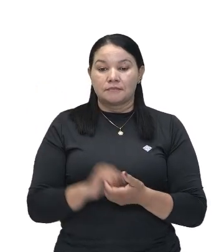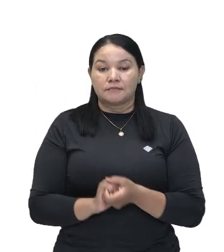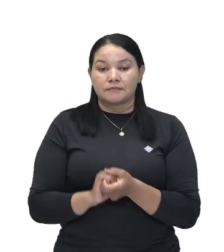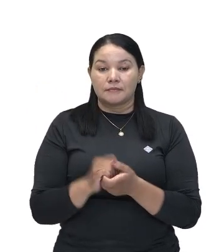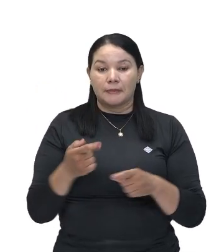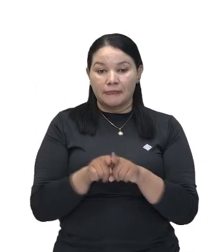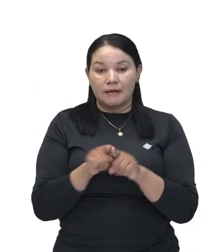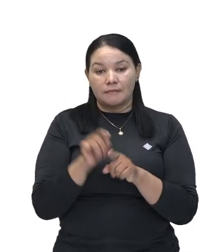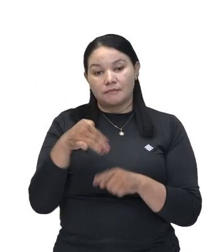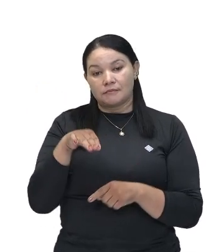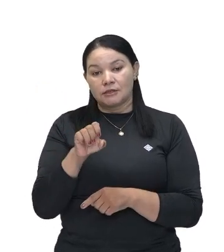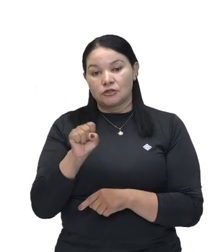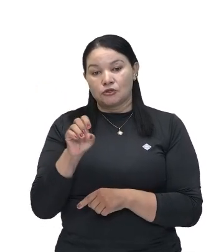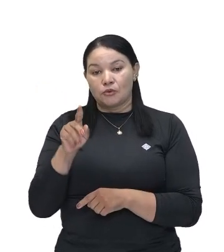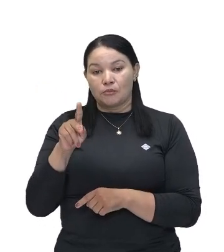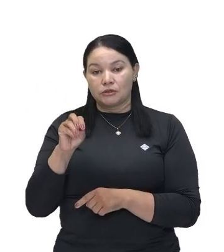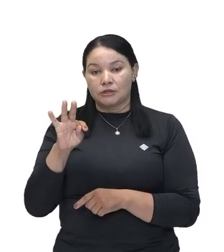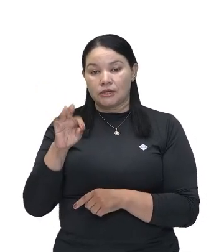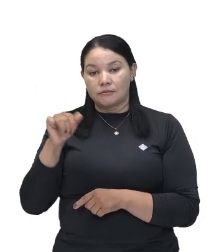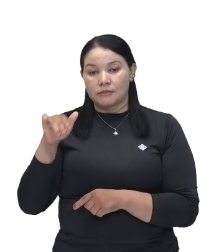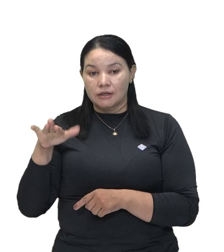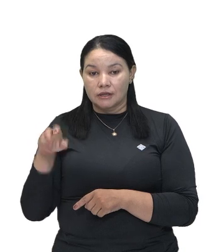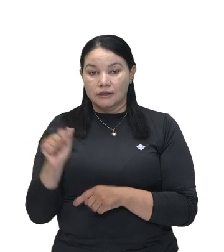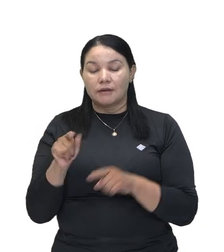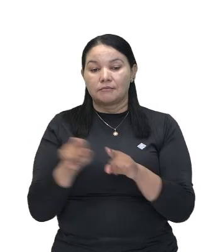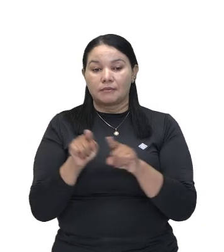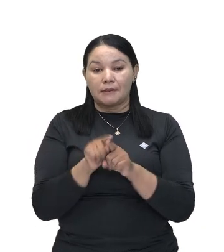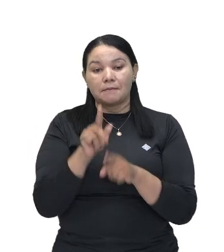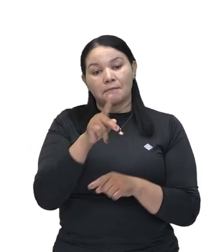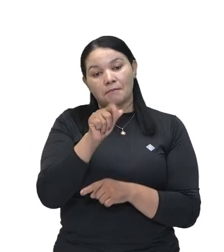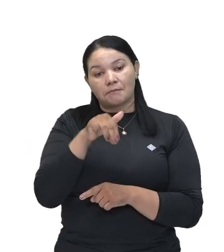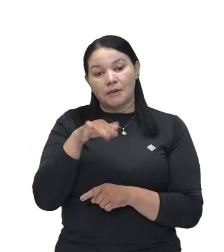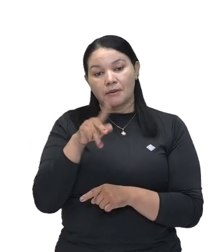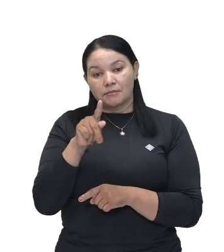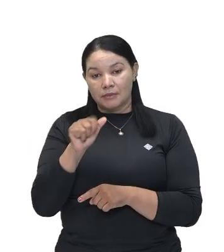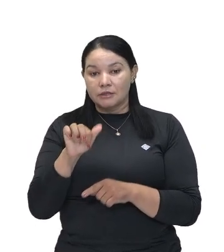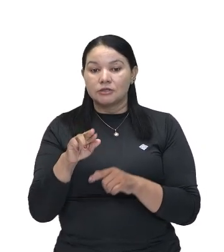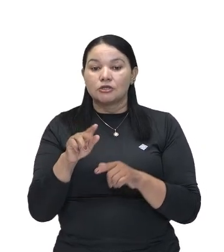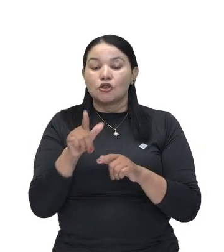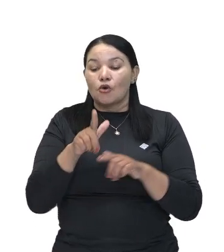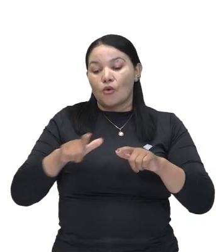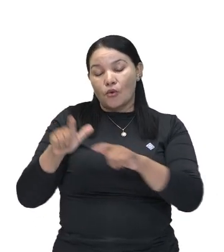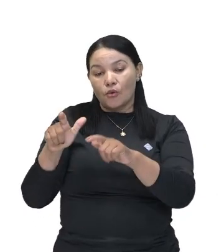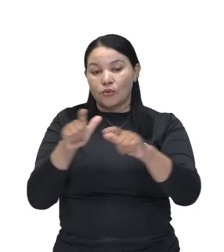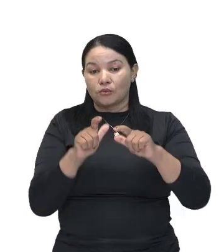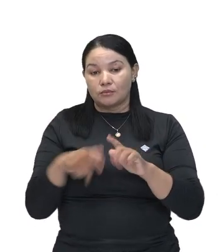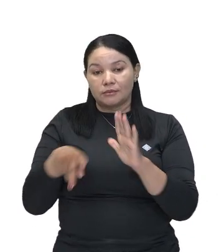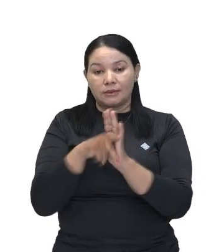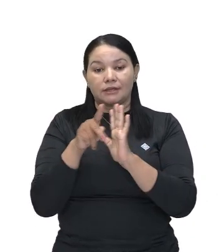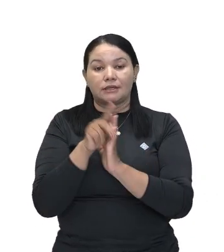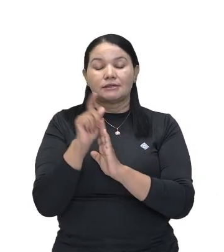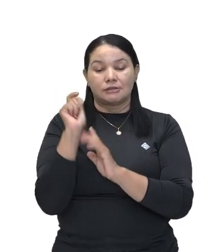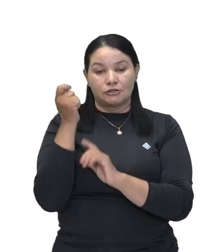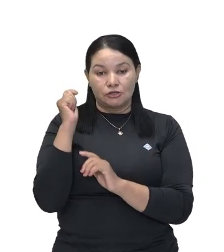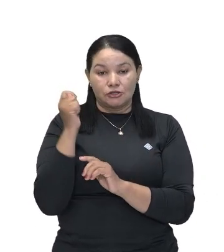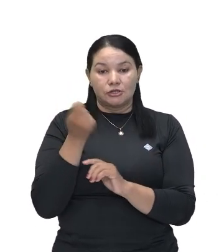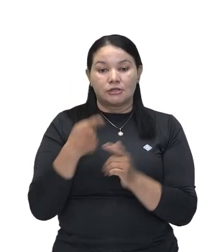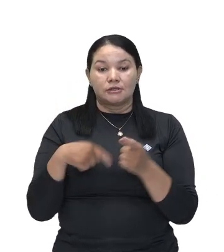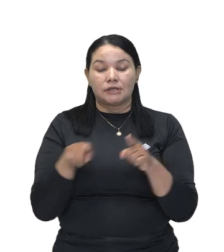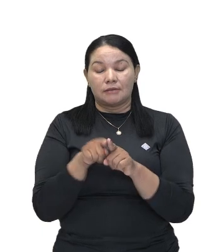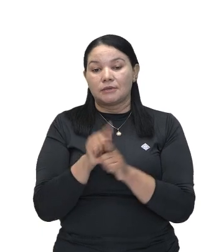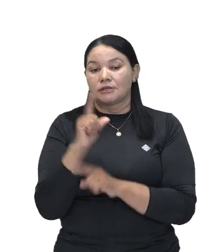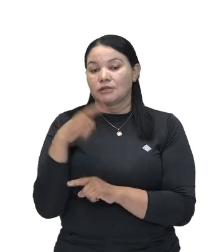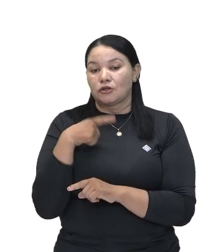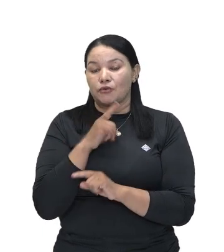e a Patagônia, que são regiões aí da Argentina. Então,